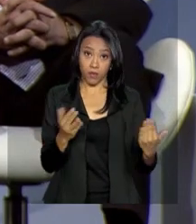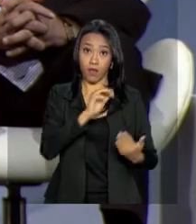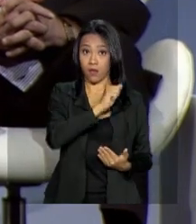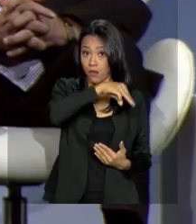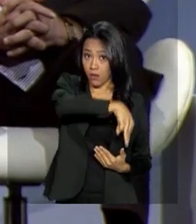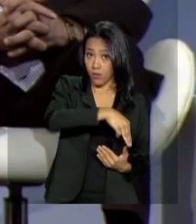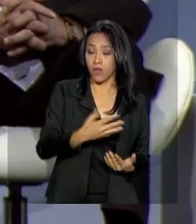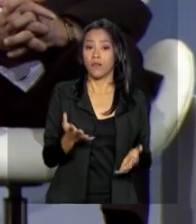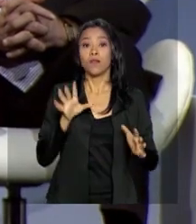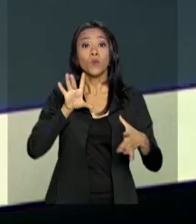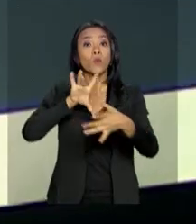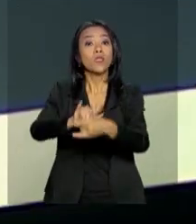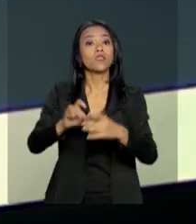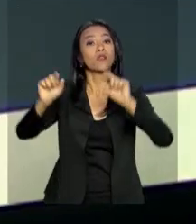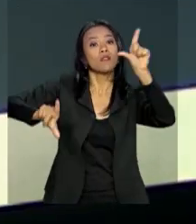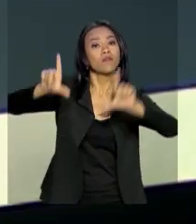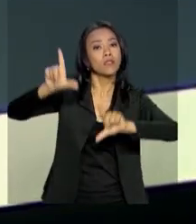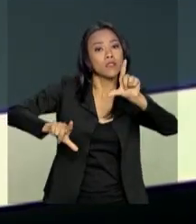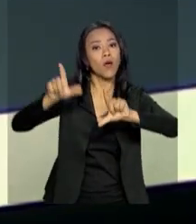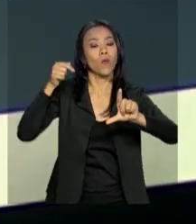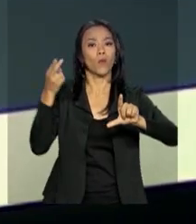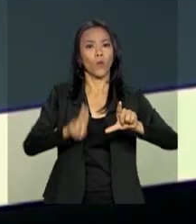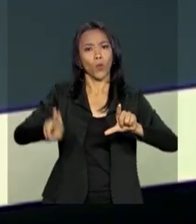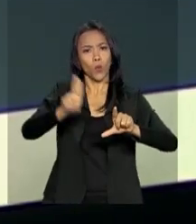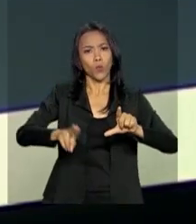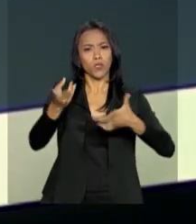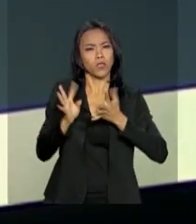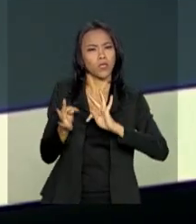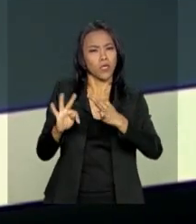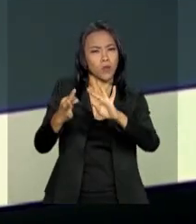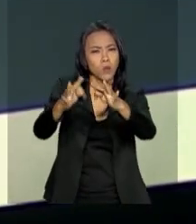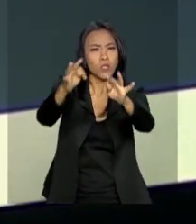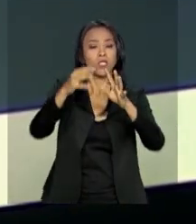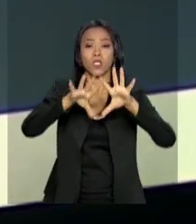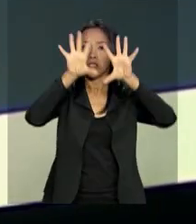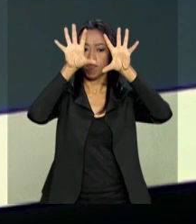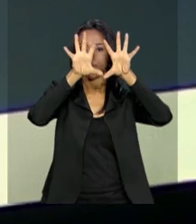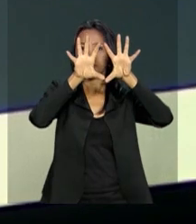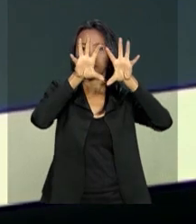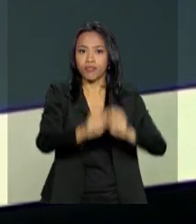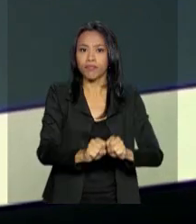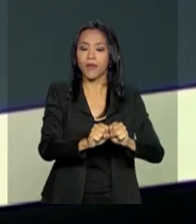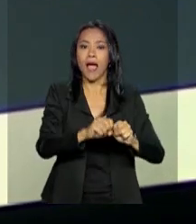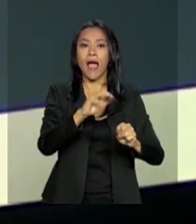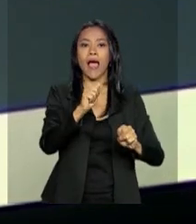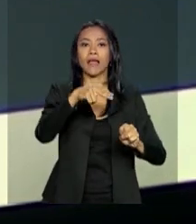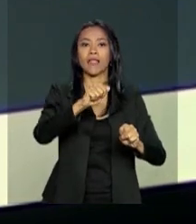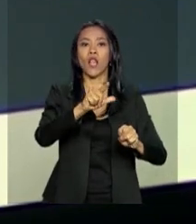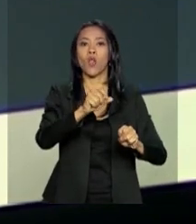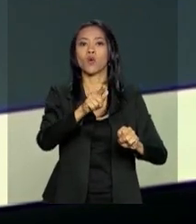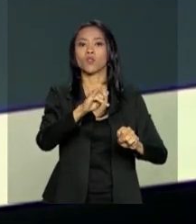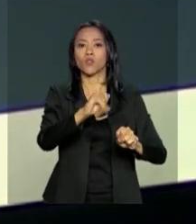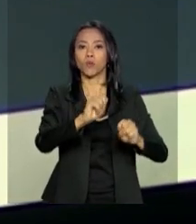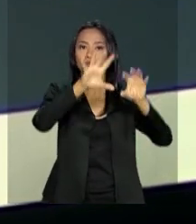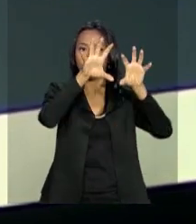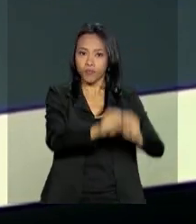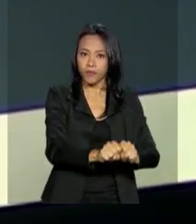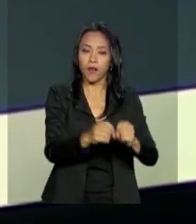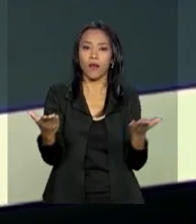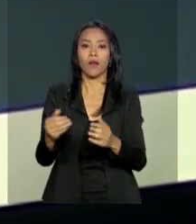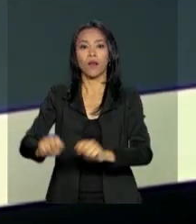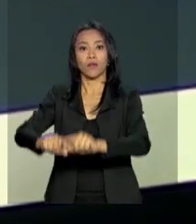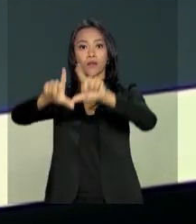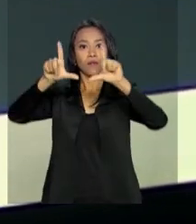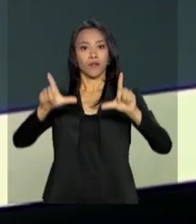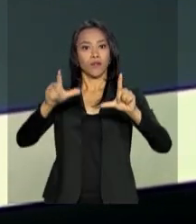no campo da televisão a digitalização no consequente desligamento do sinal analógico colocar o brasil como um case mundial